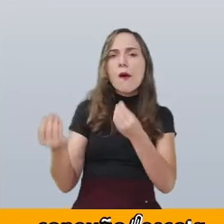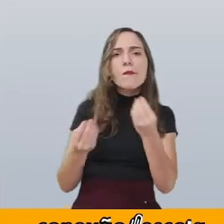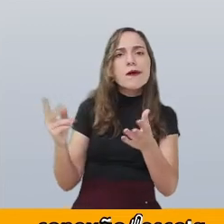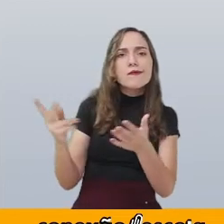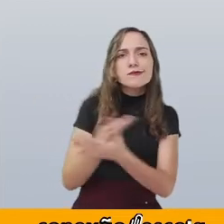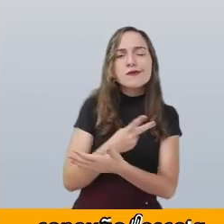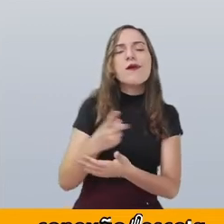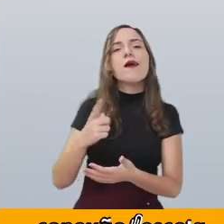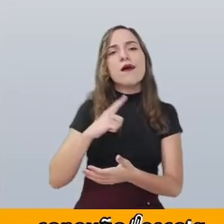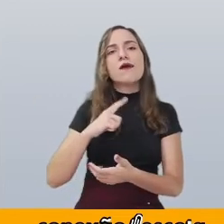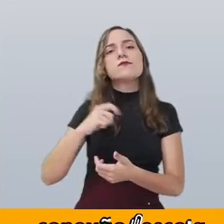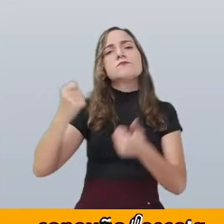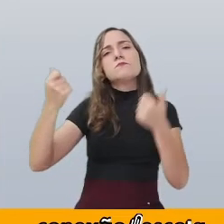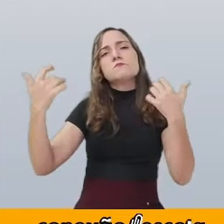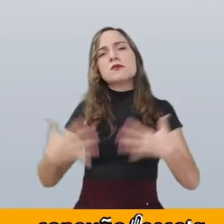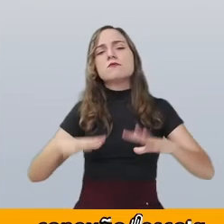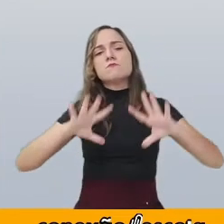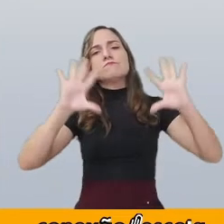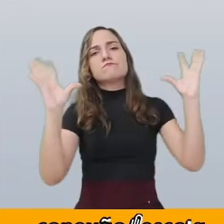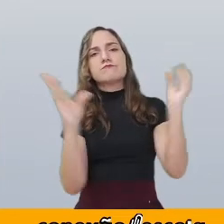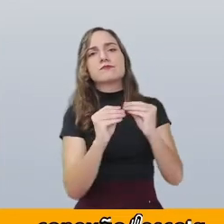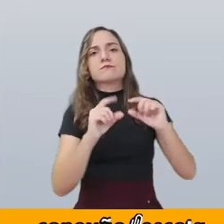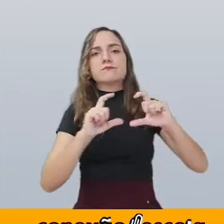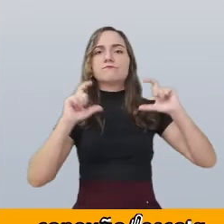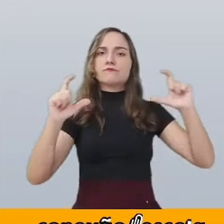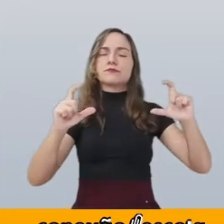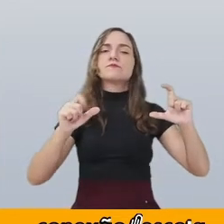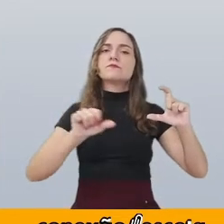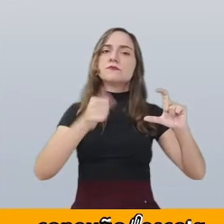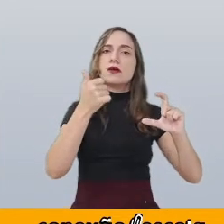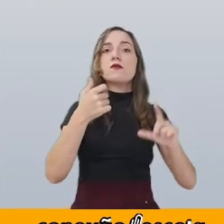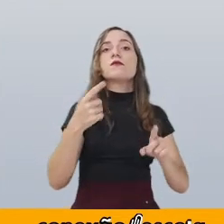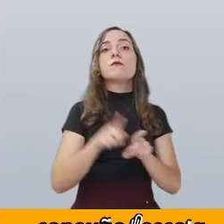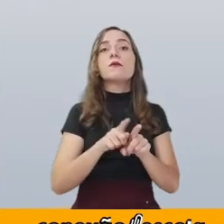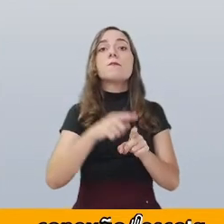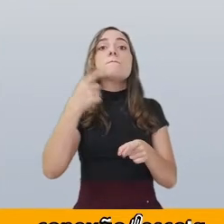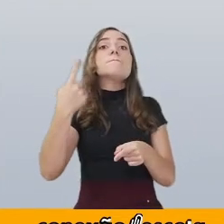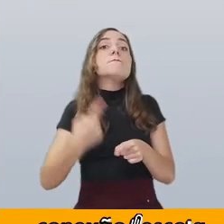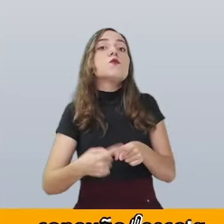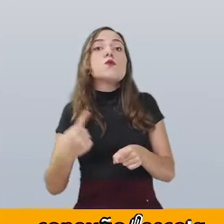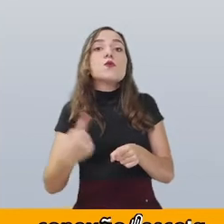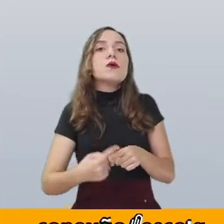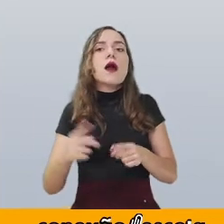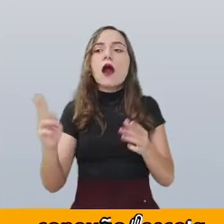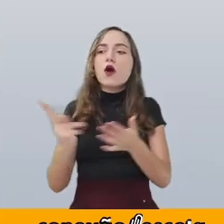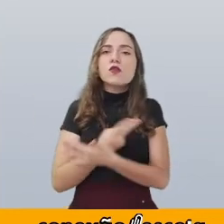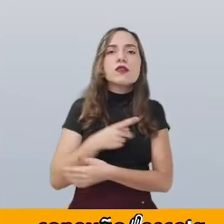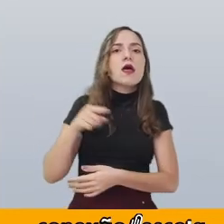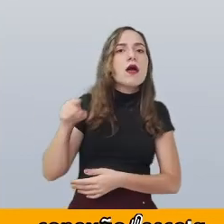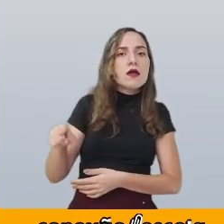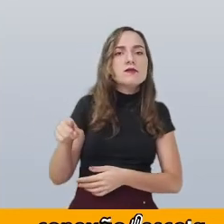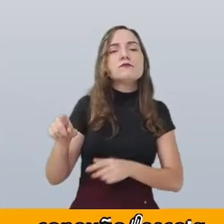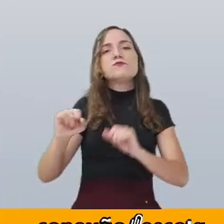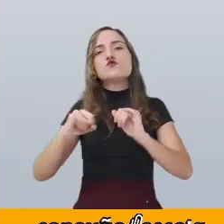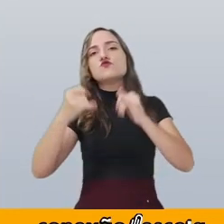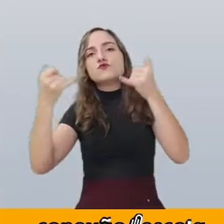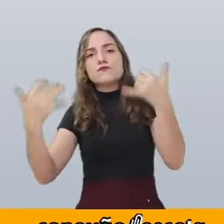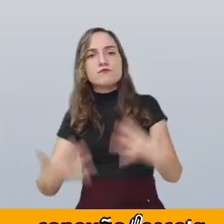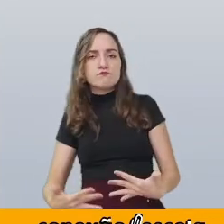como, o enredo e por quê, as razões e